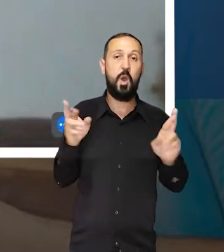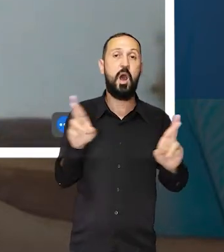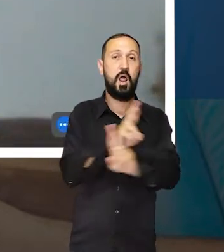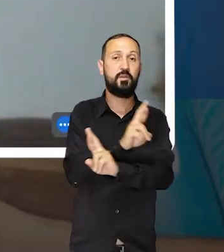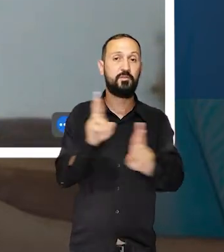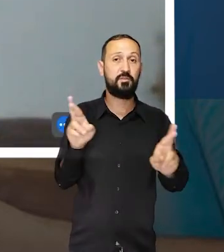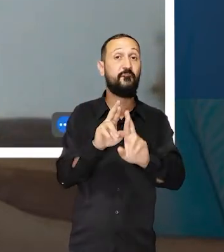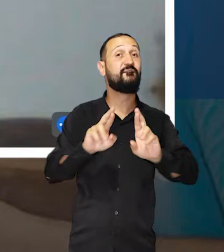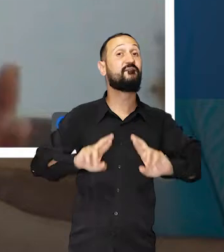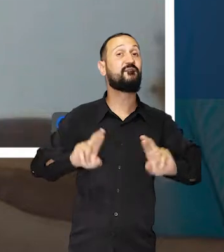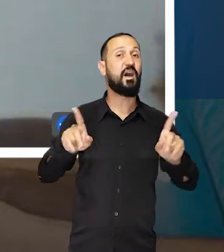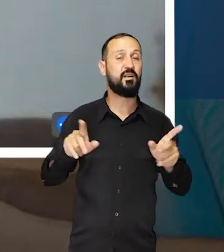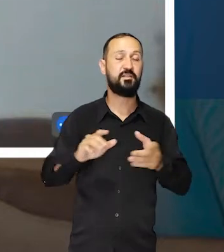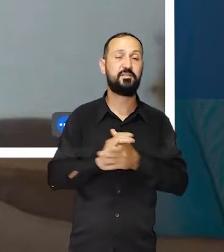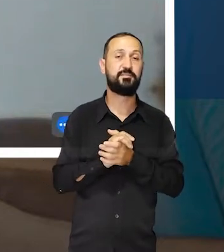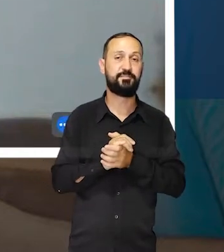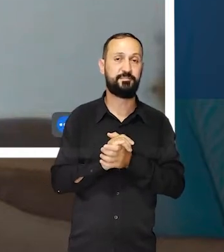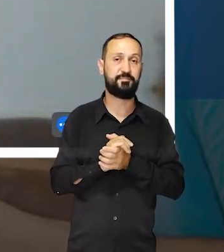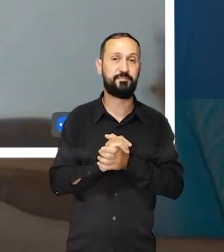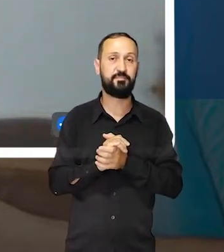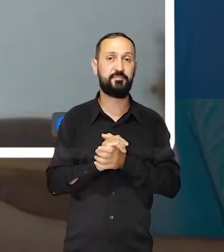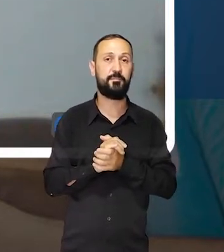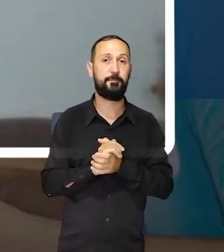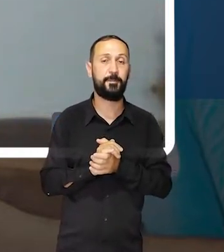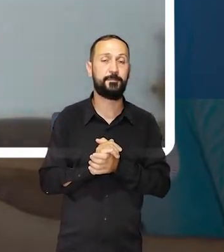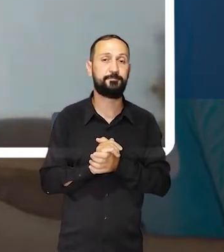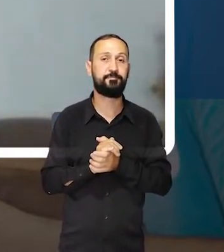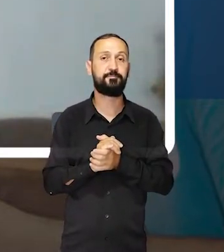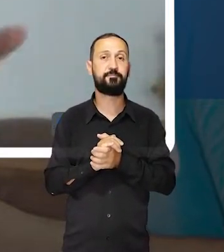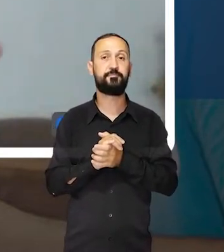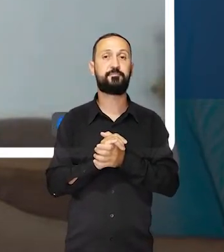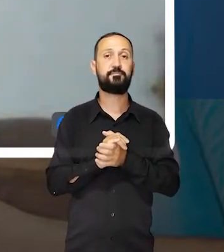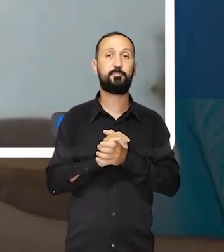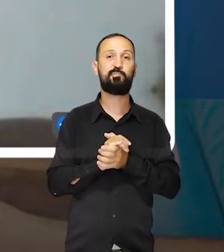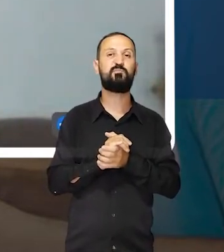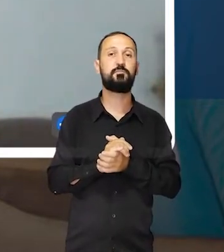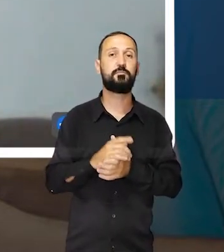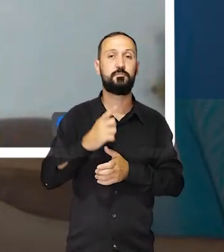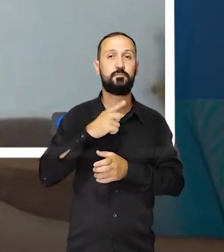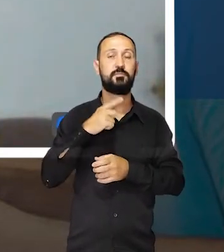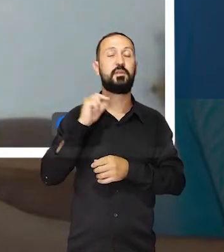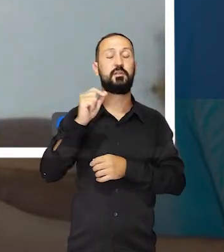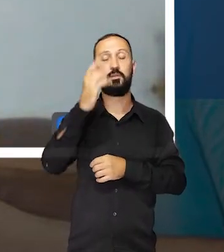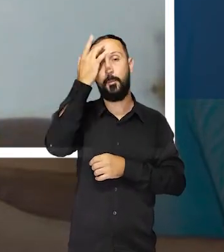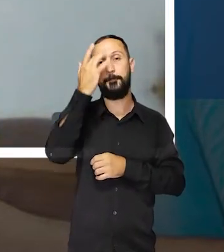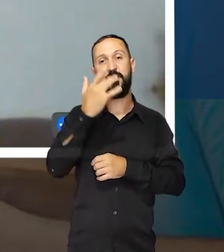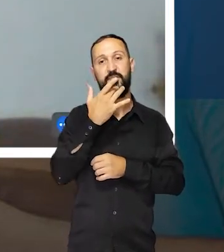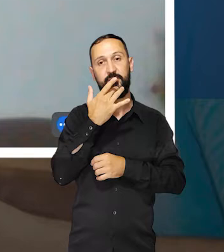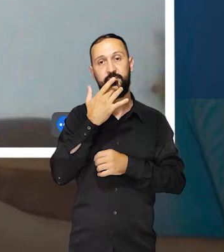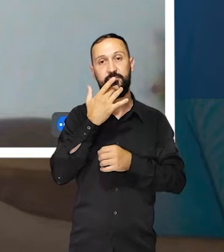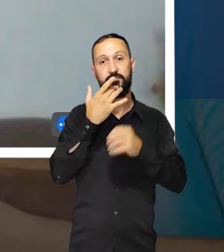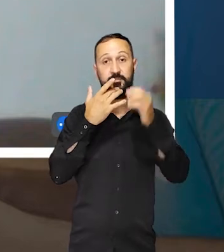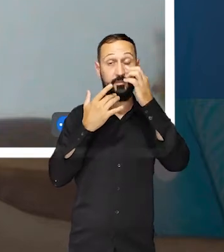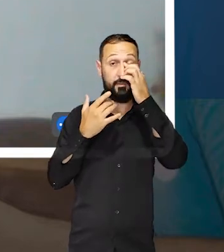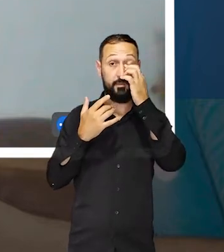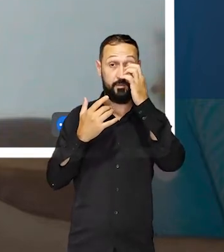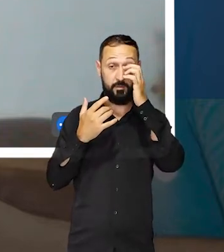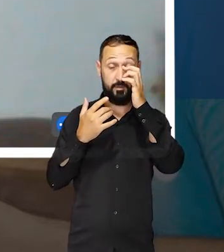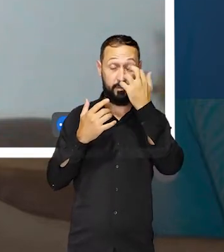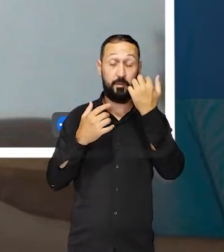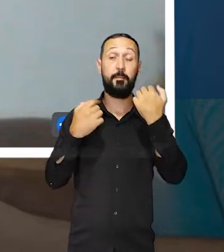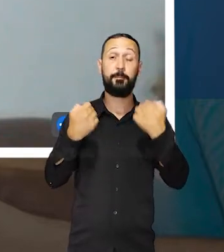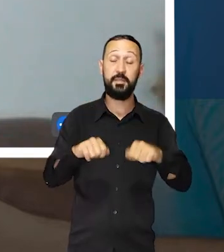um relacionamento diferente, mas tudo está nesse perfil e